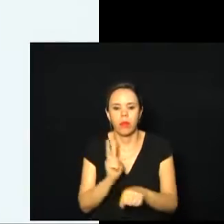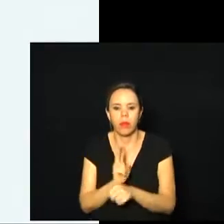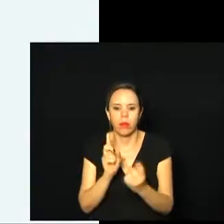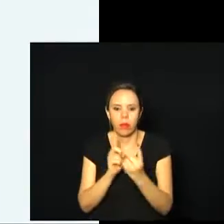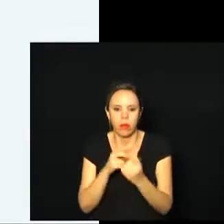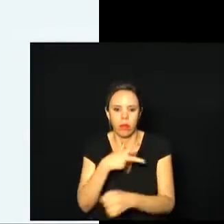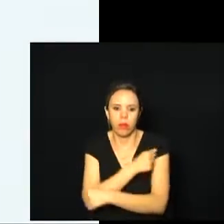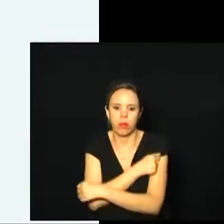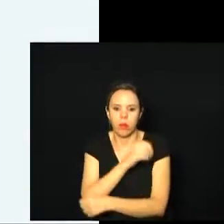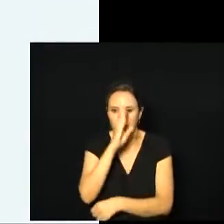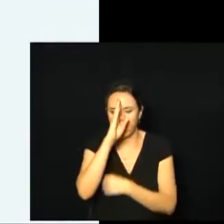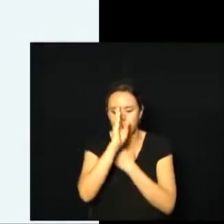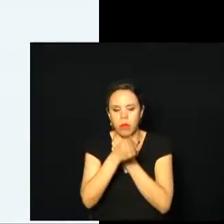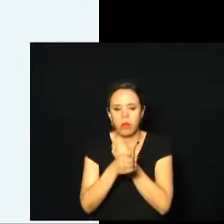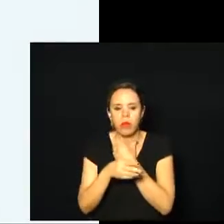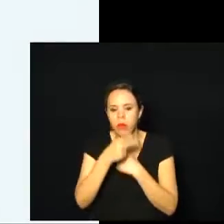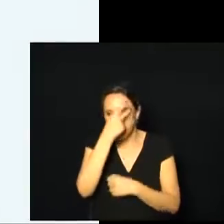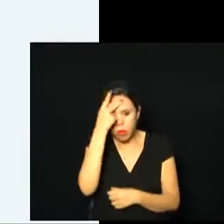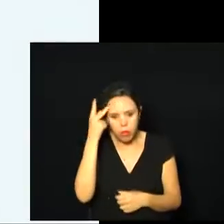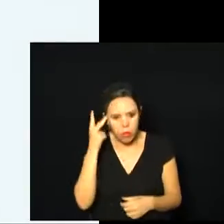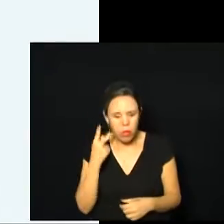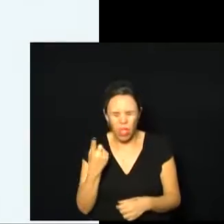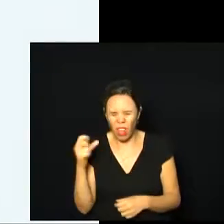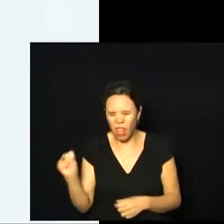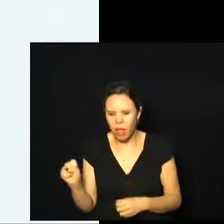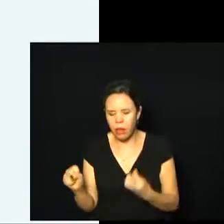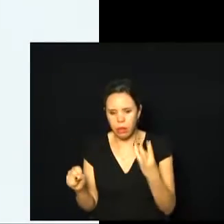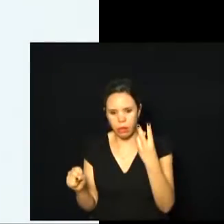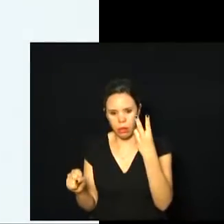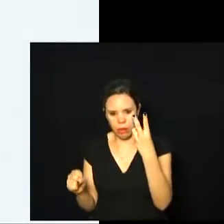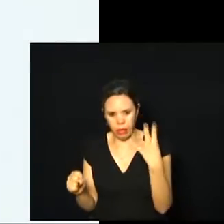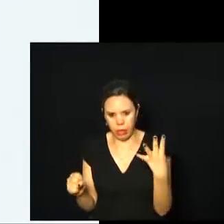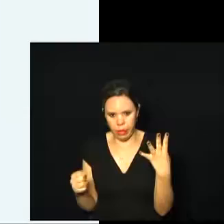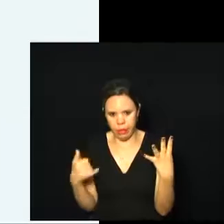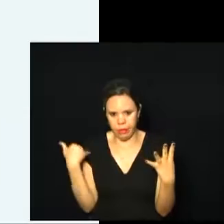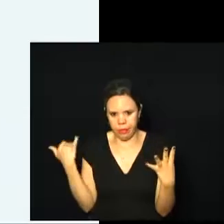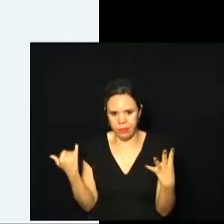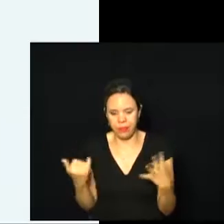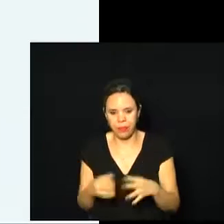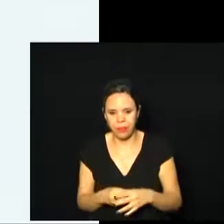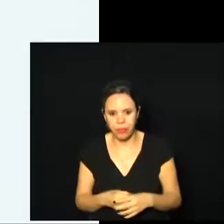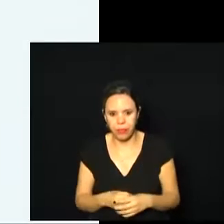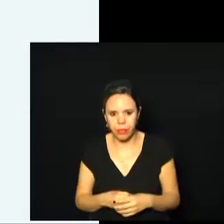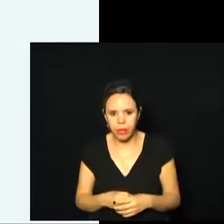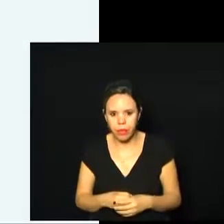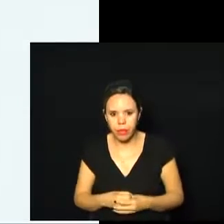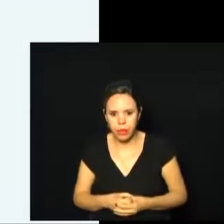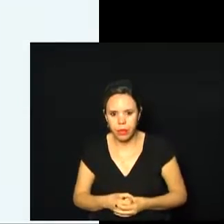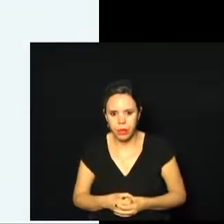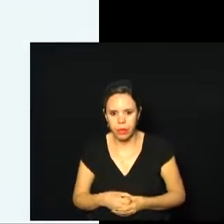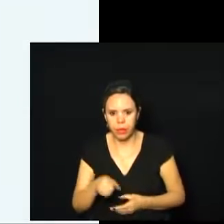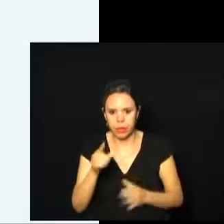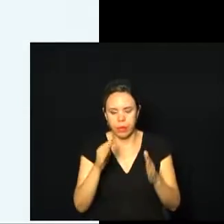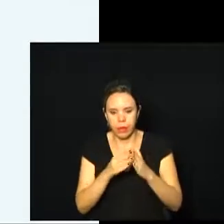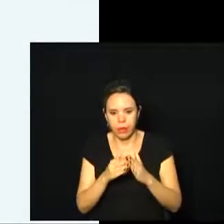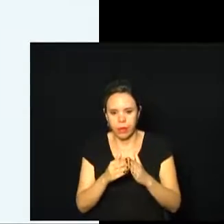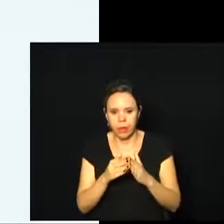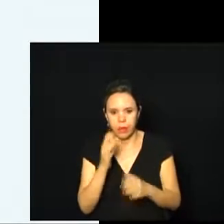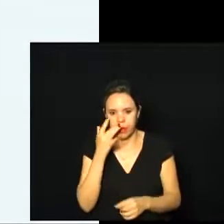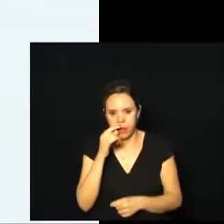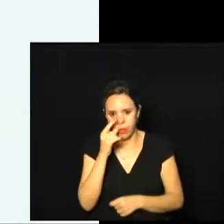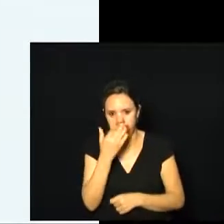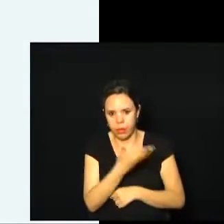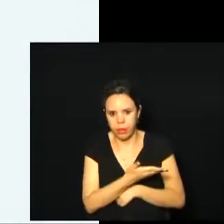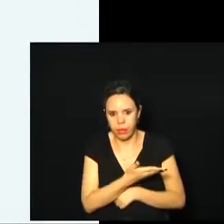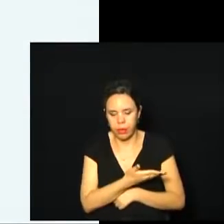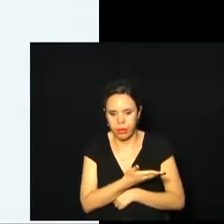vacinal, principalmente entre as pessoas de 18 e 24 anos. Então, gente, olha, você que mora aí no distrito do Ouro